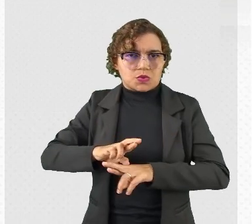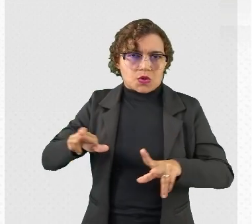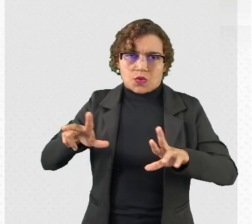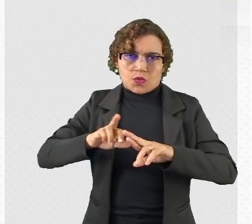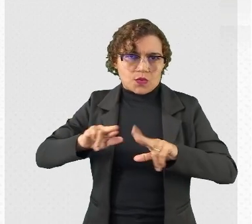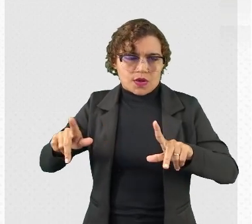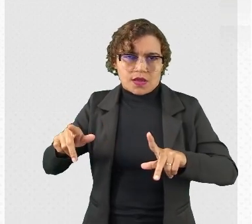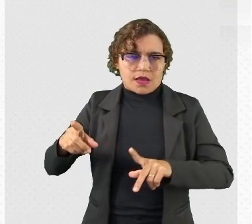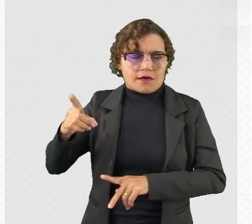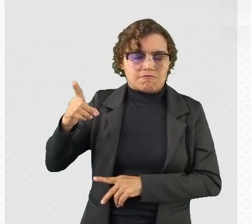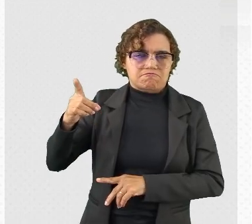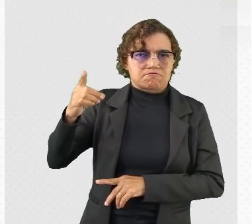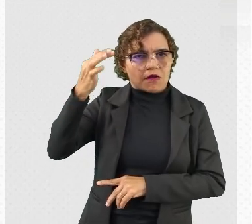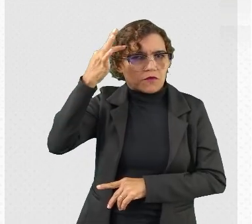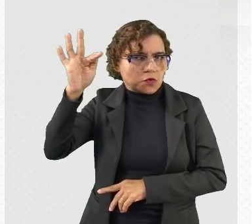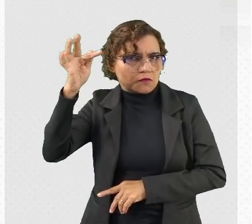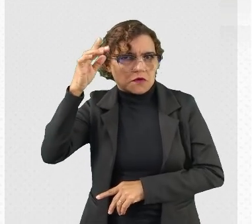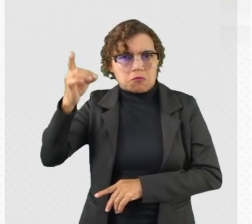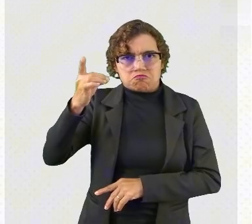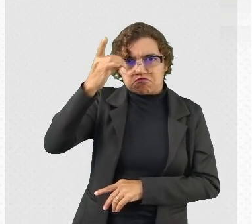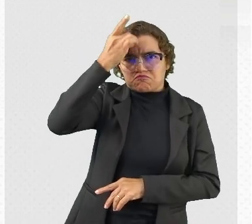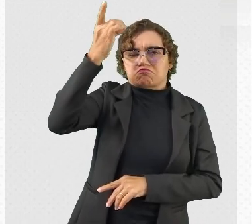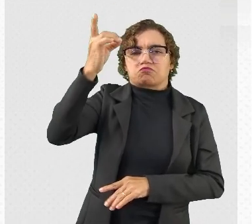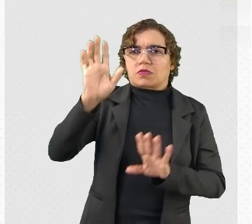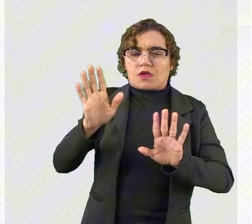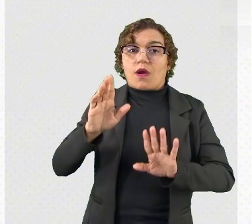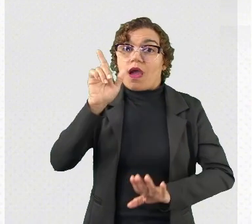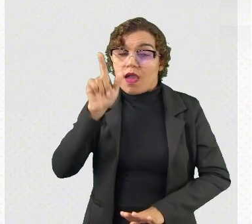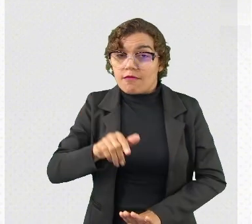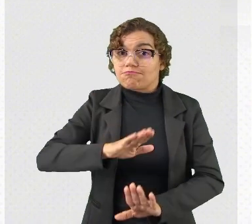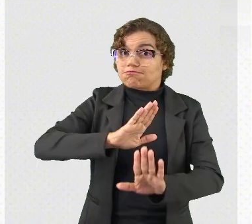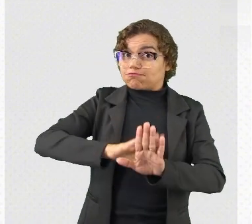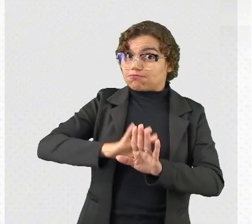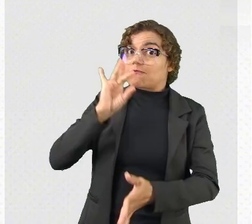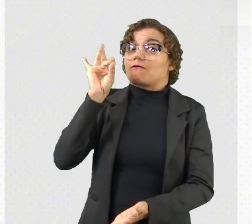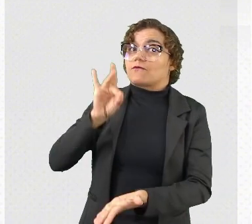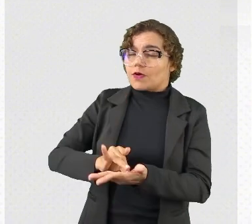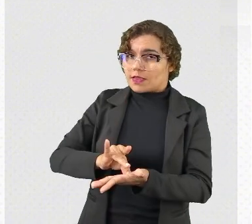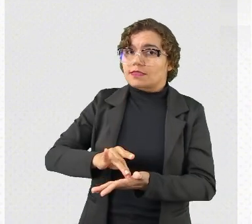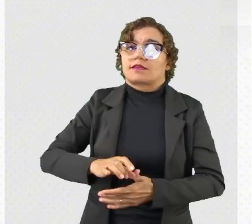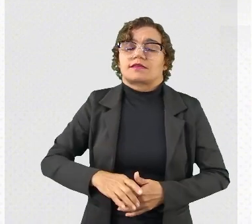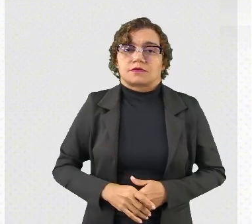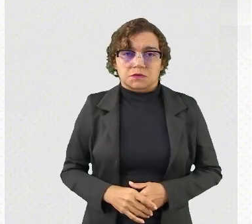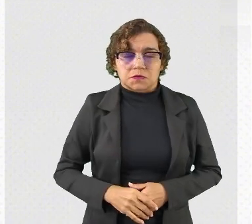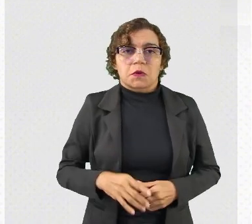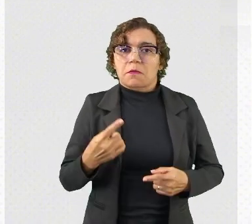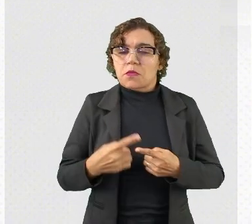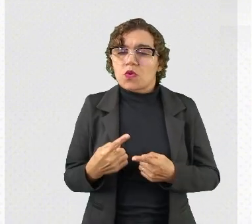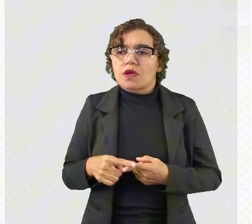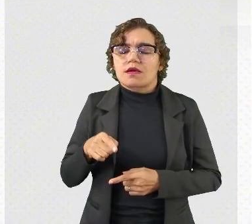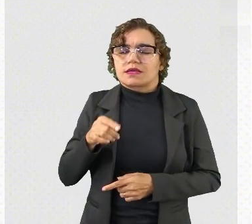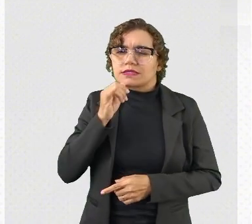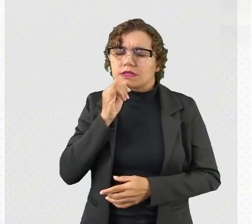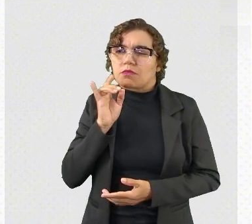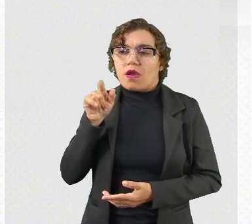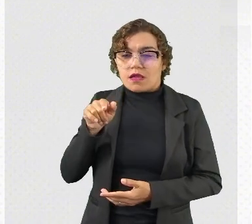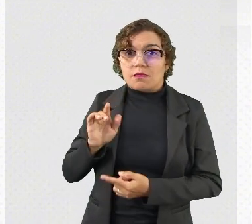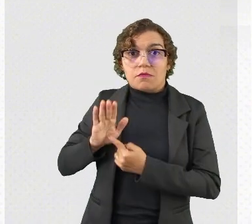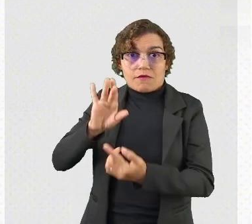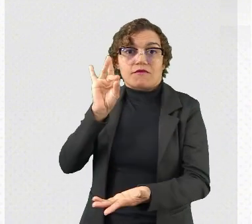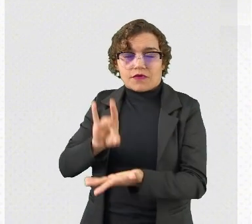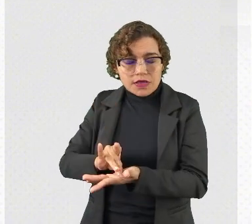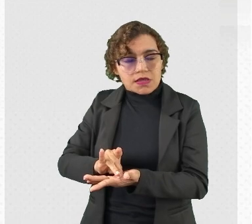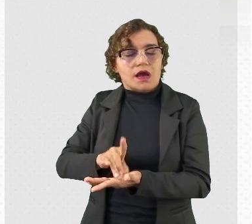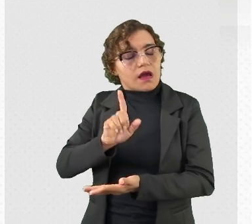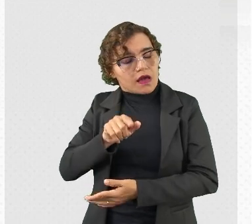filosofia idealista, né? Ela é uma filosofia realista, porque ele elabora ali a sua principal obra